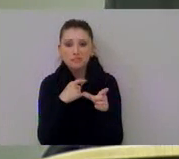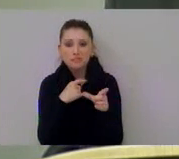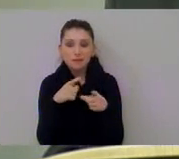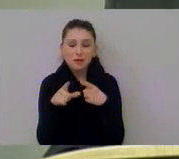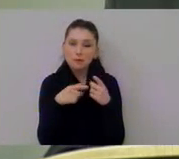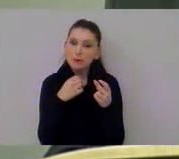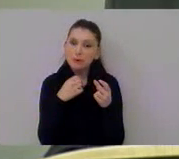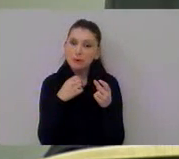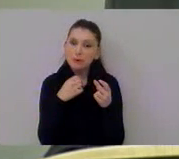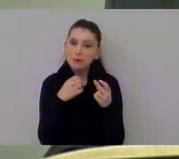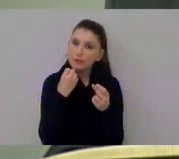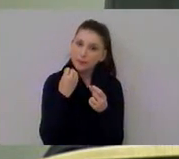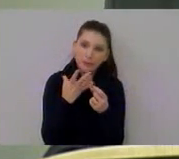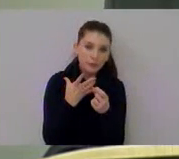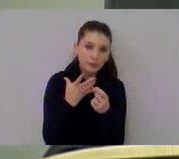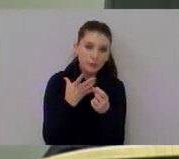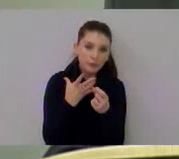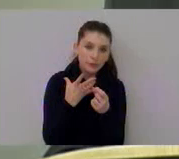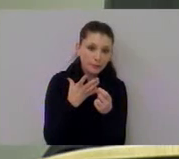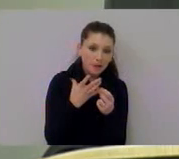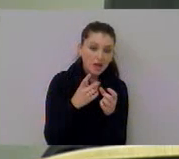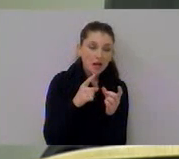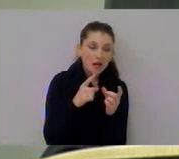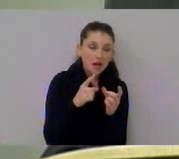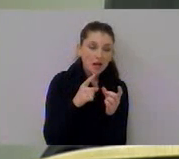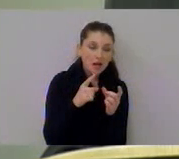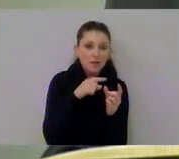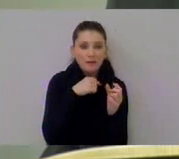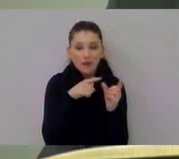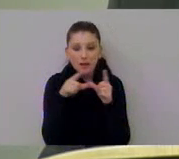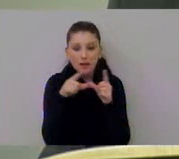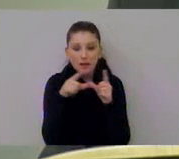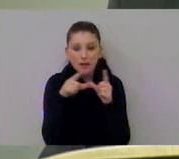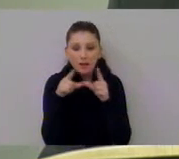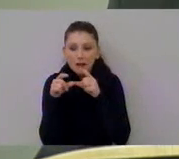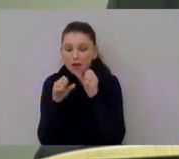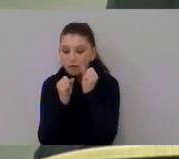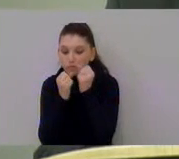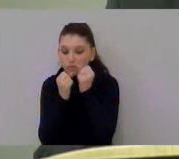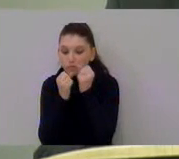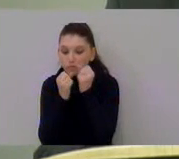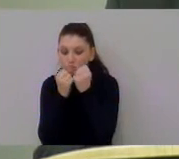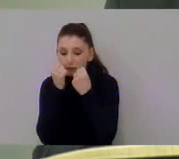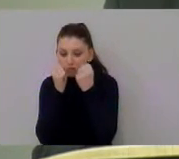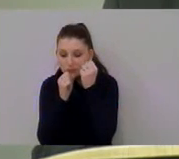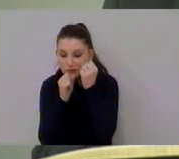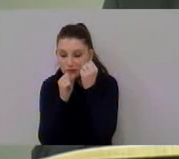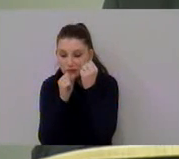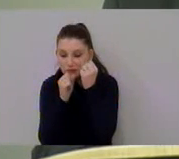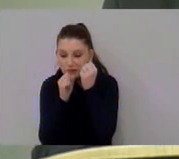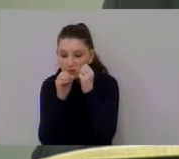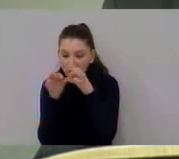asfalto de cima do caminhão. Com essa chuva,